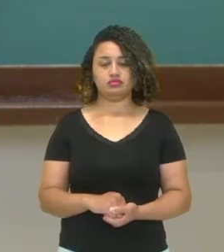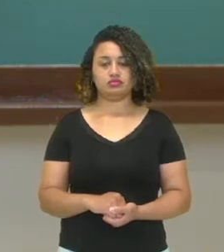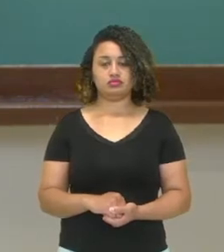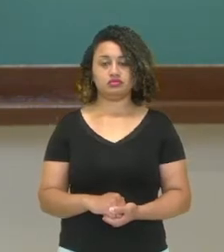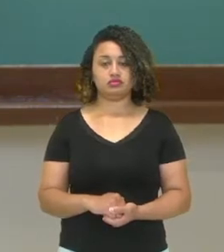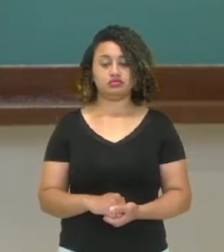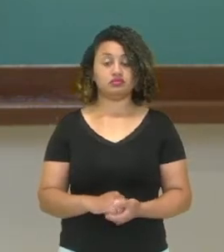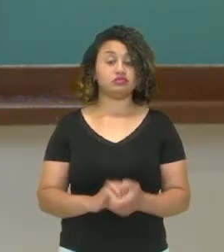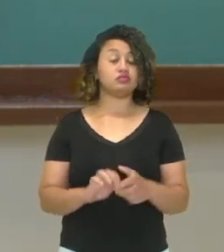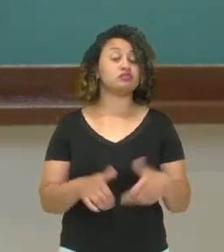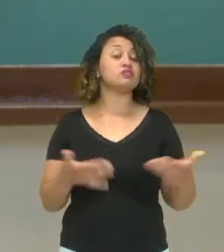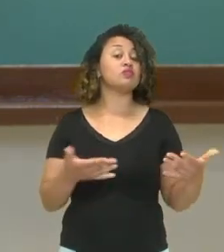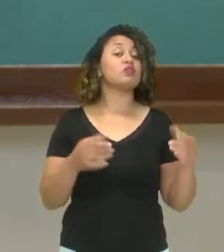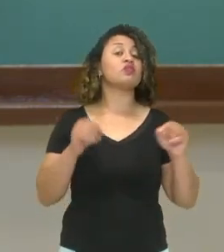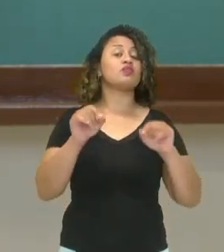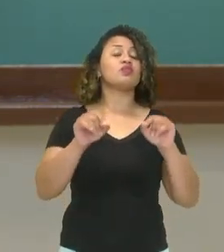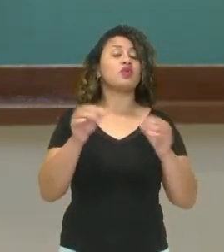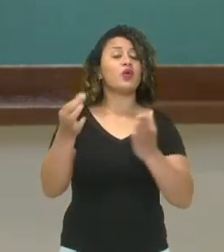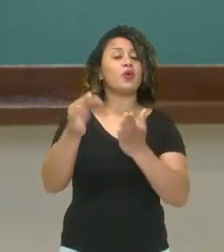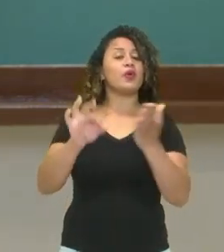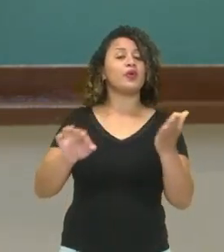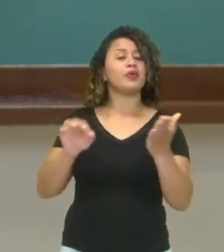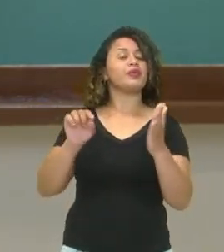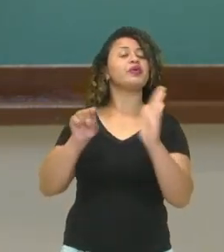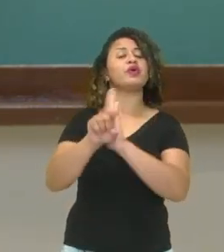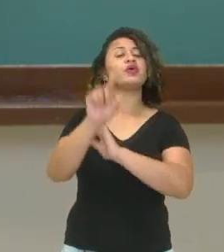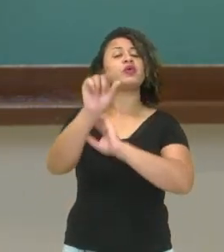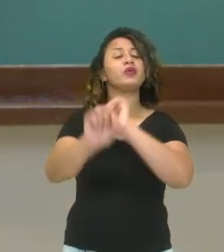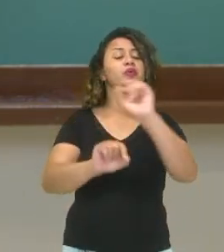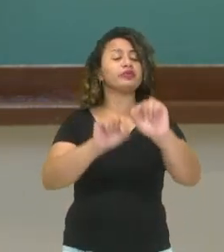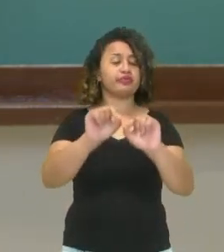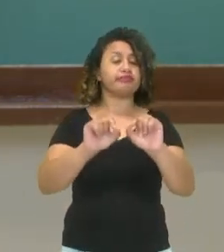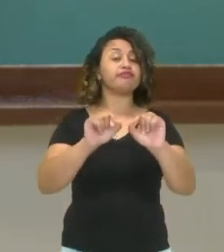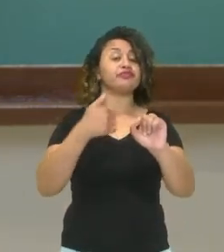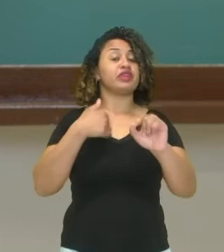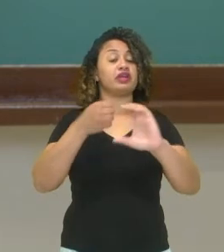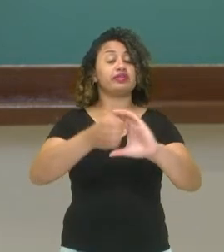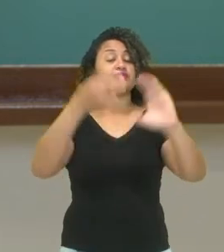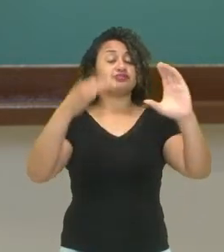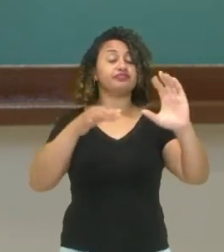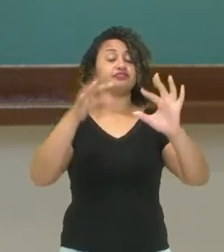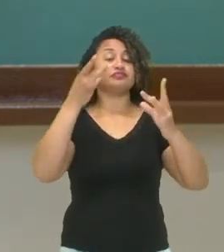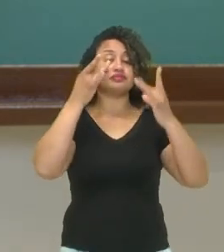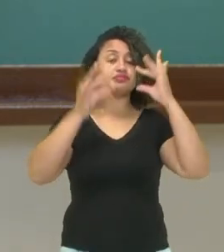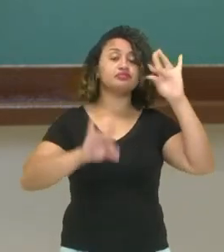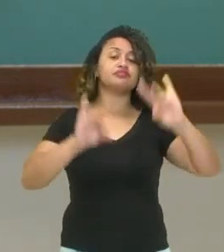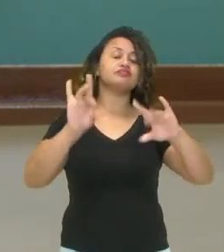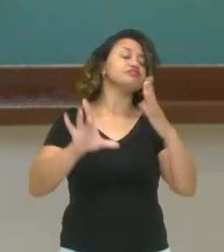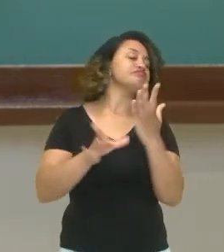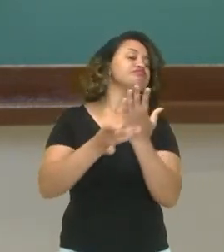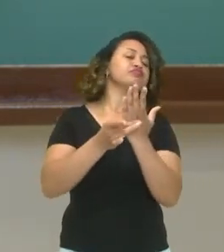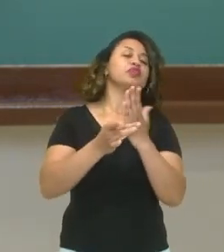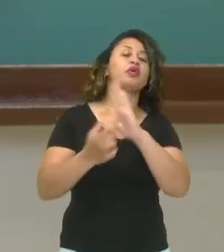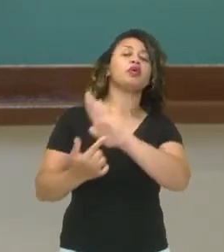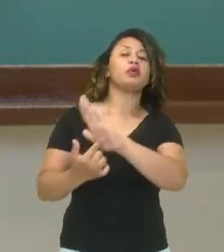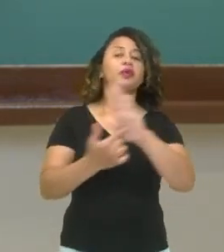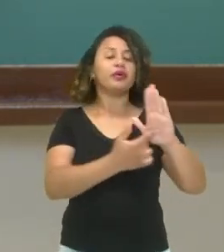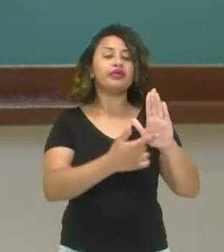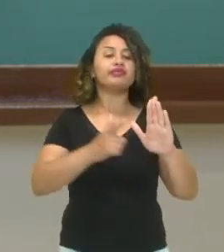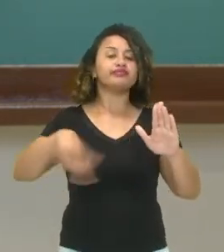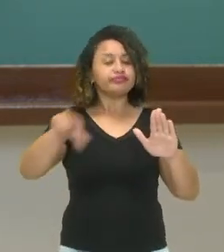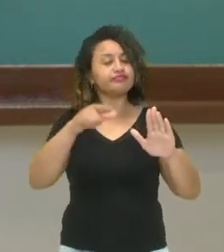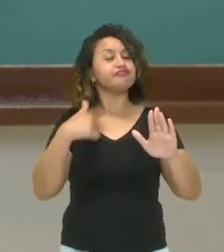Gente, vamos lá. Respondendo a questão. As características do teatro realista é apresentar espetáculos que não